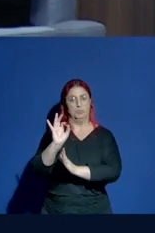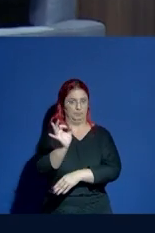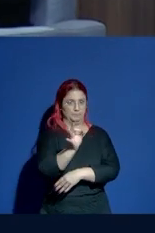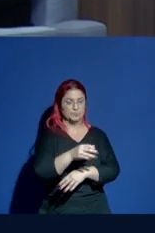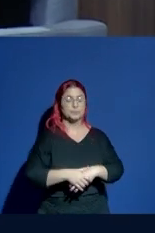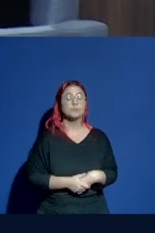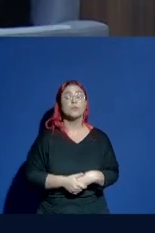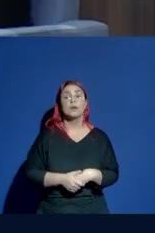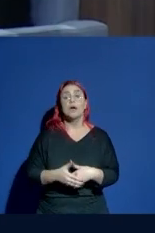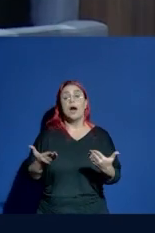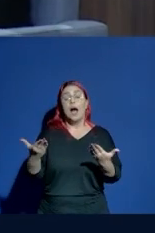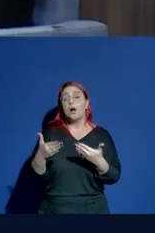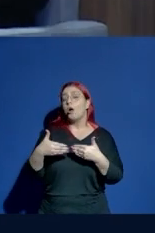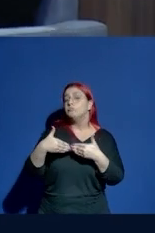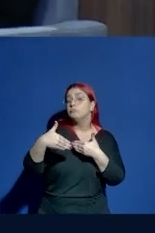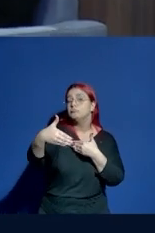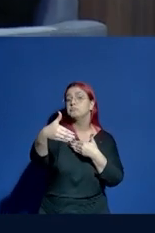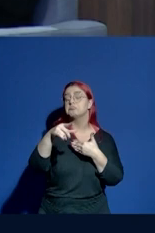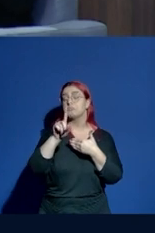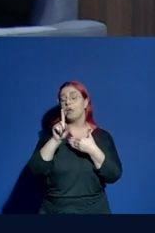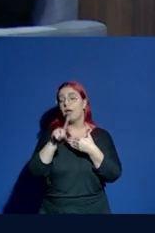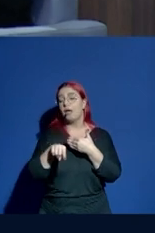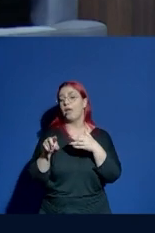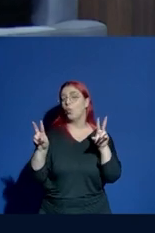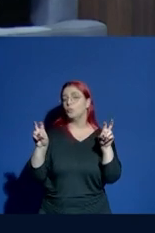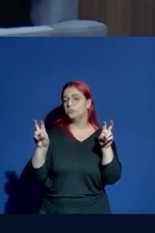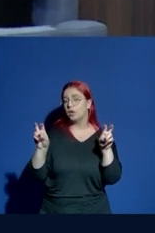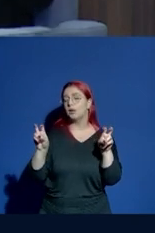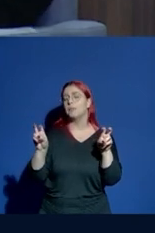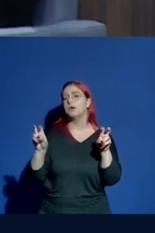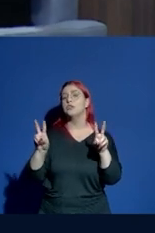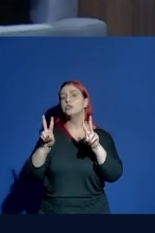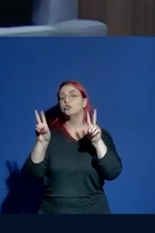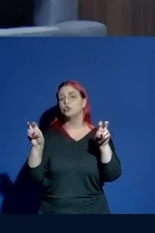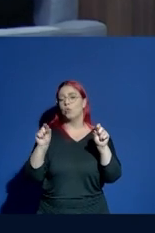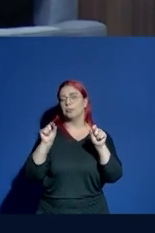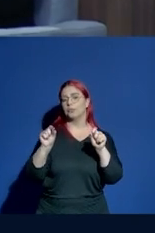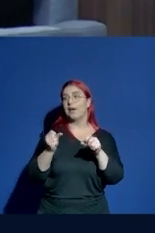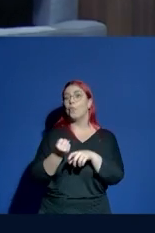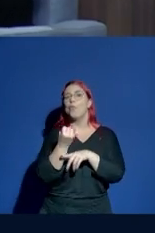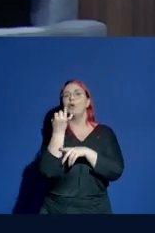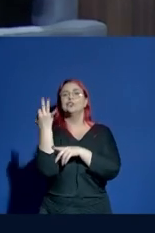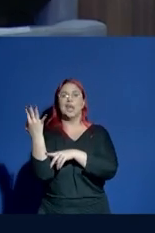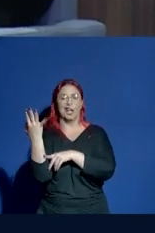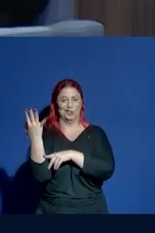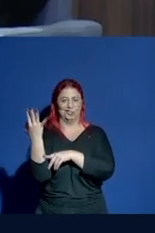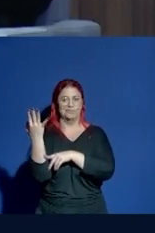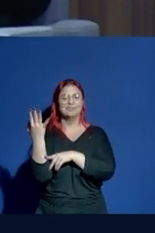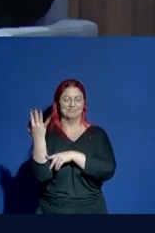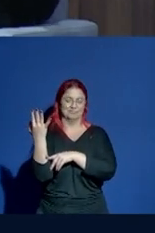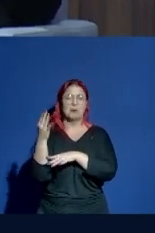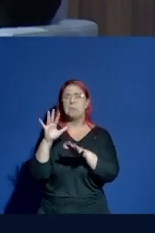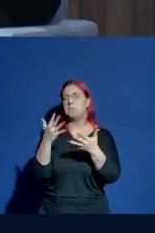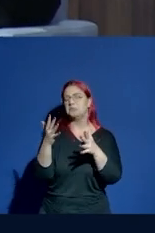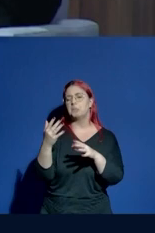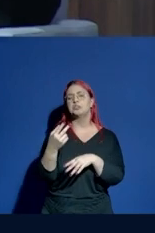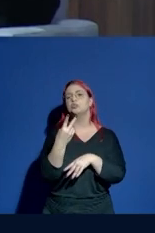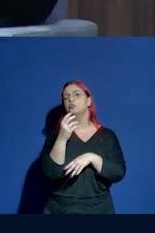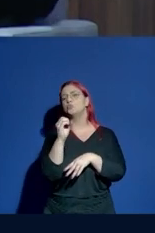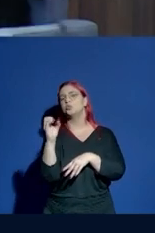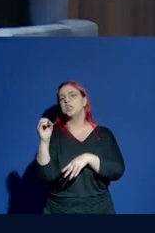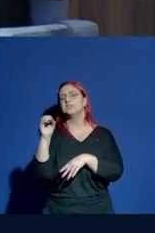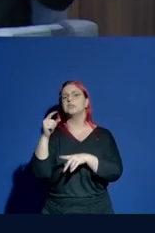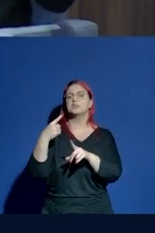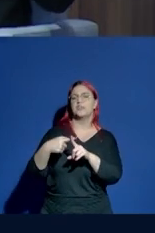esse é um mercado ao longo do tempo que tem uma relação entre demanda e oferta ao longo do tempo de aproximadamente 200 vezes